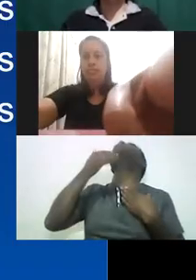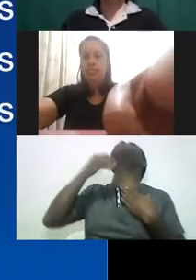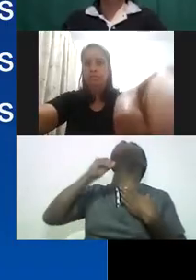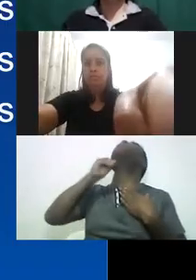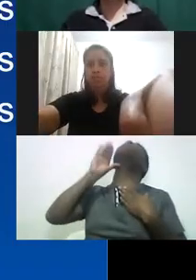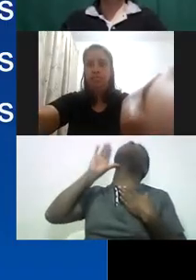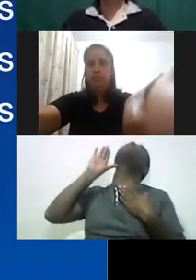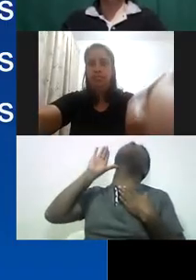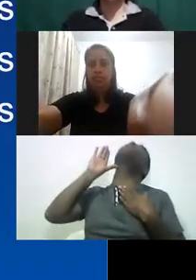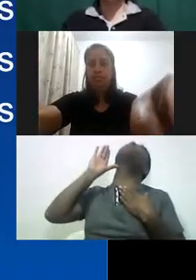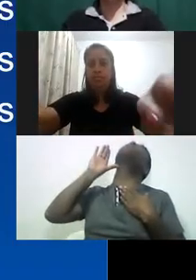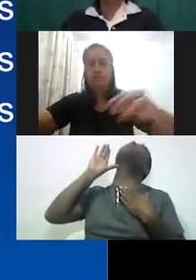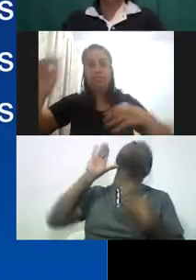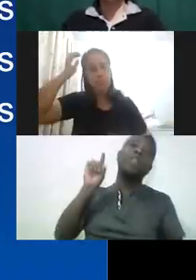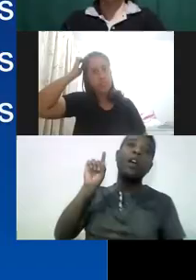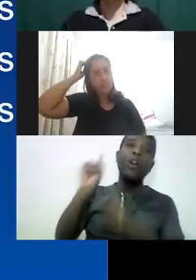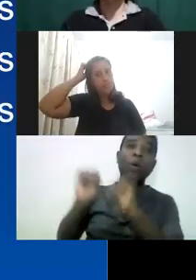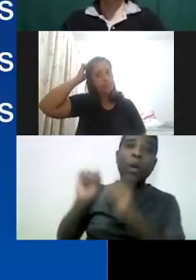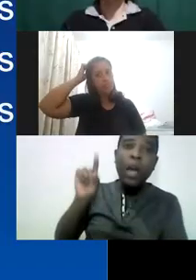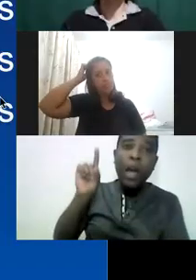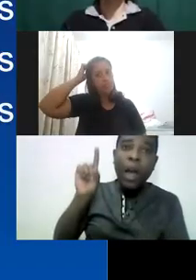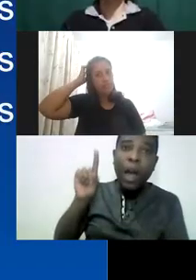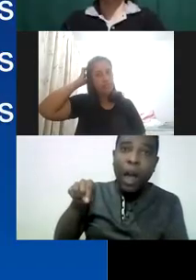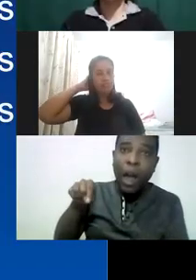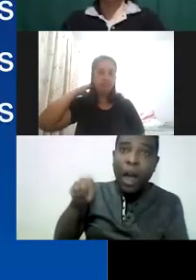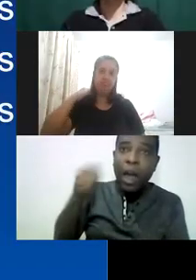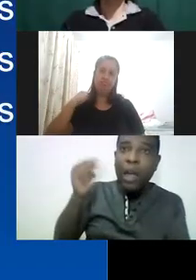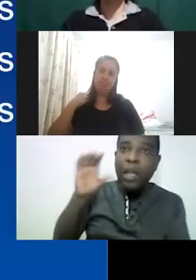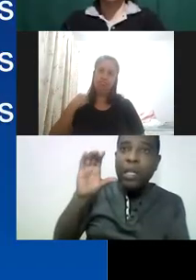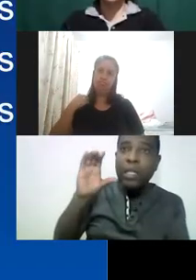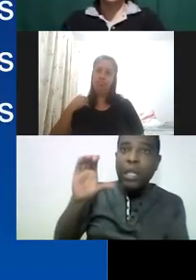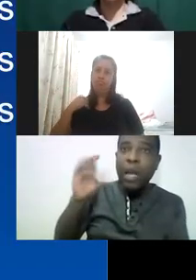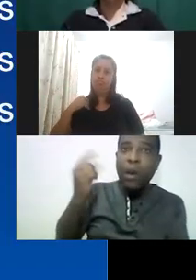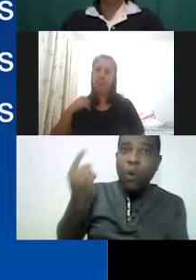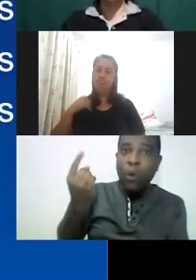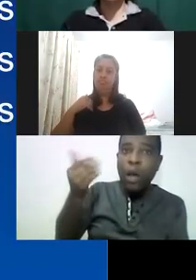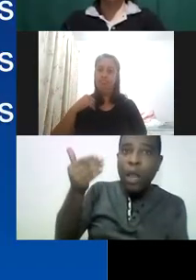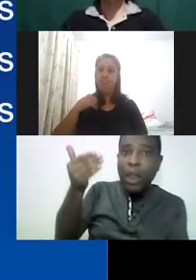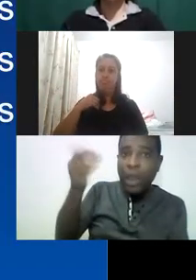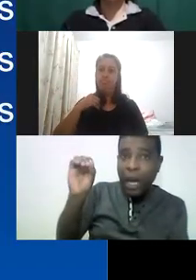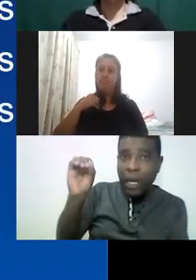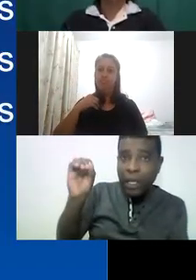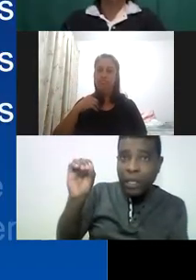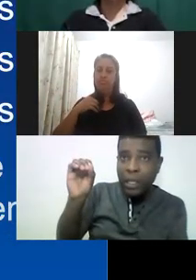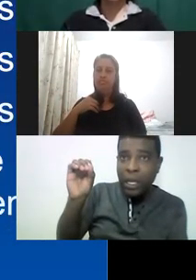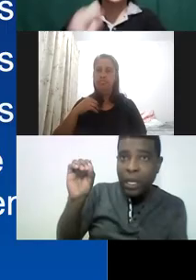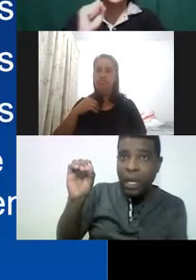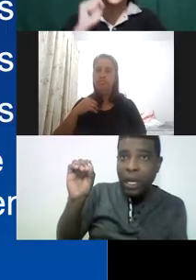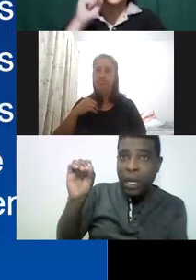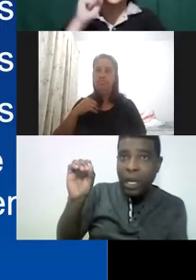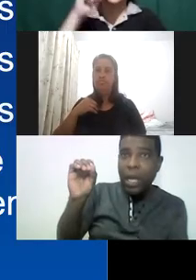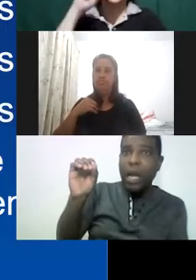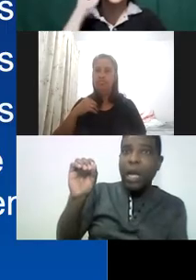você tem C2 e C7, 65 graus, completando, então, os nossos 85 graus. O parâmetro de